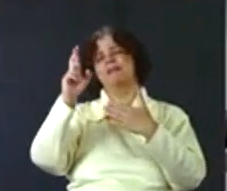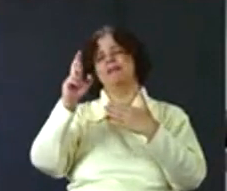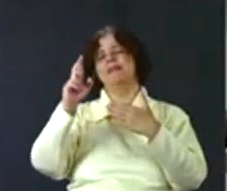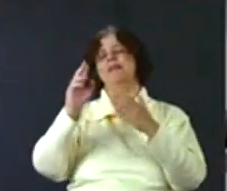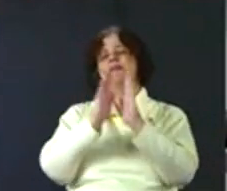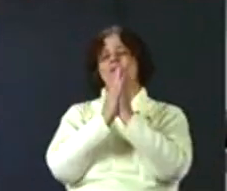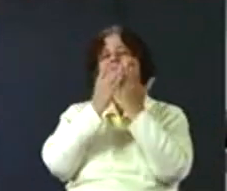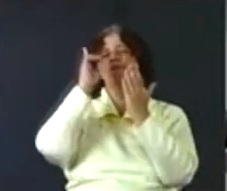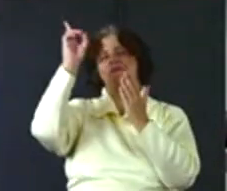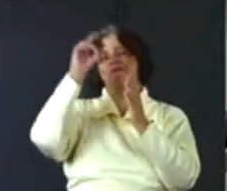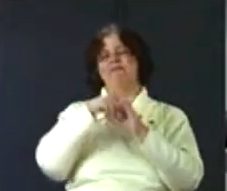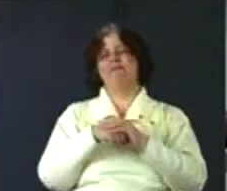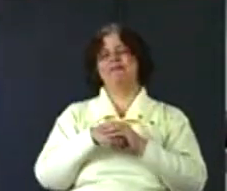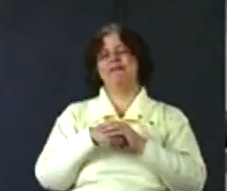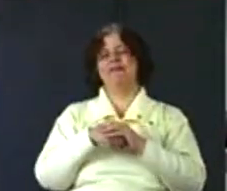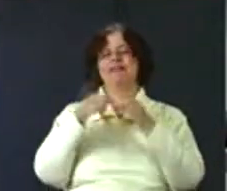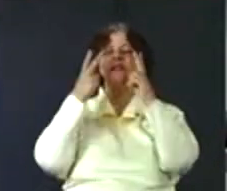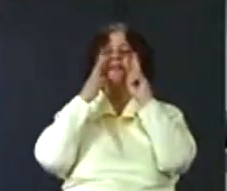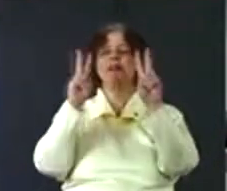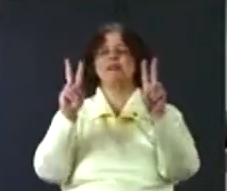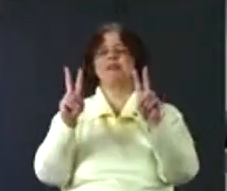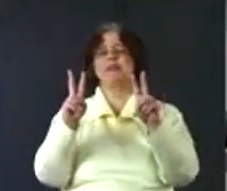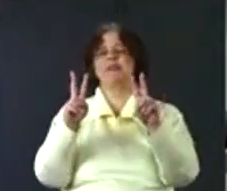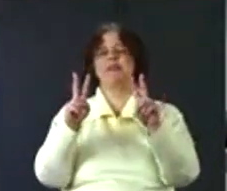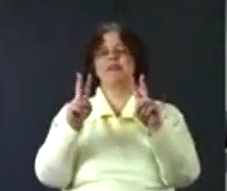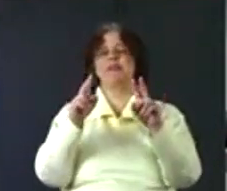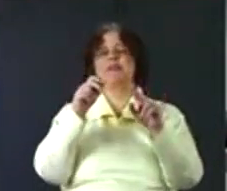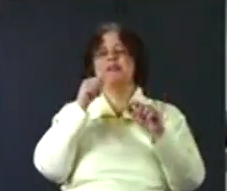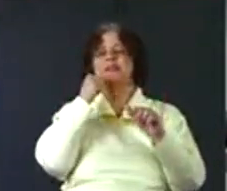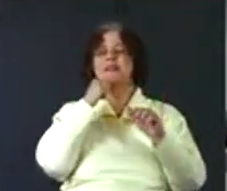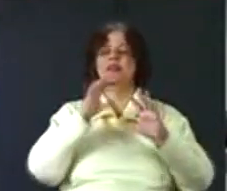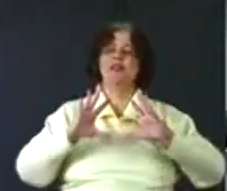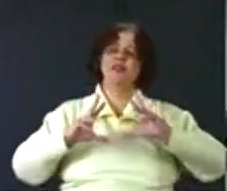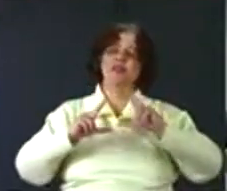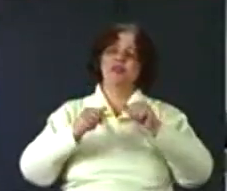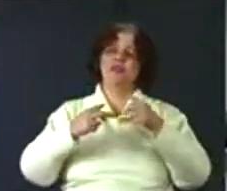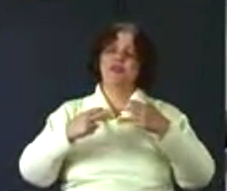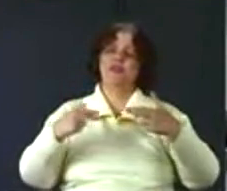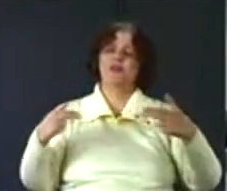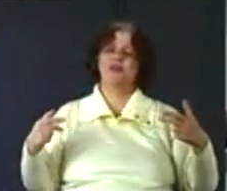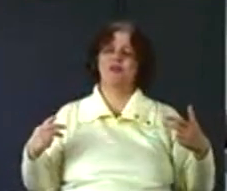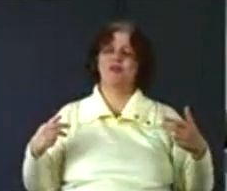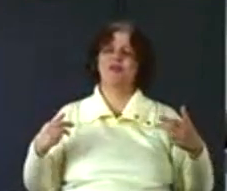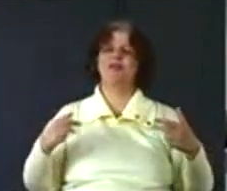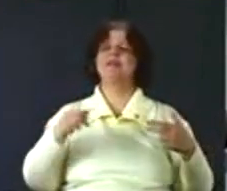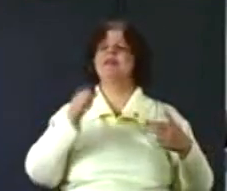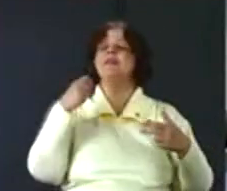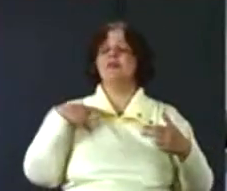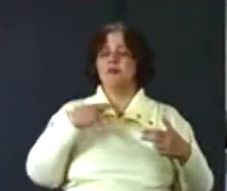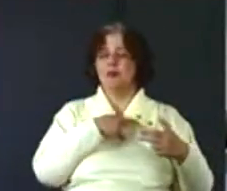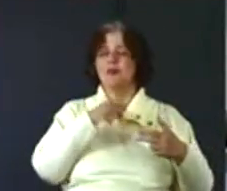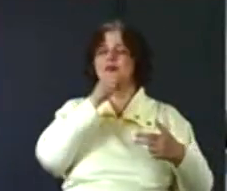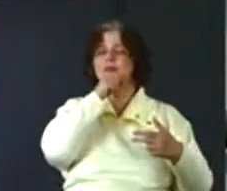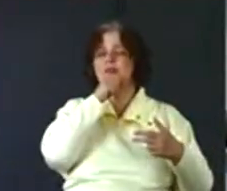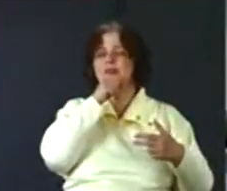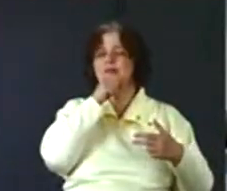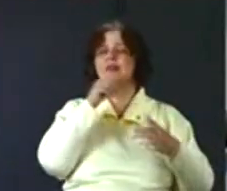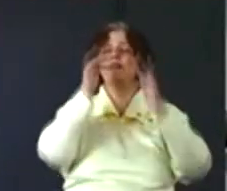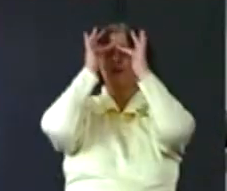palavra, pelos testemunhos desses irmãos de Esmirna, pelo testemunho do teu servo Policarpo, que foi fiel até a